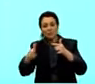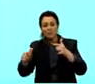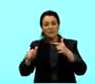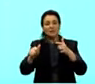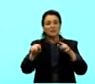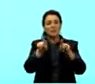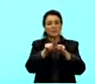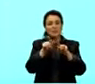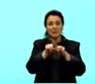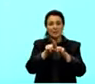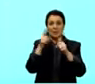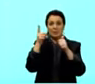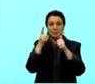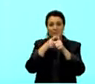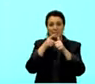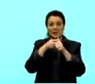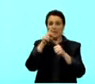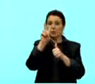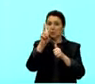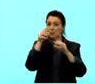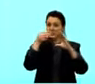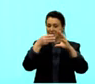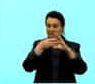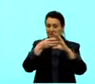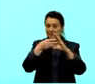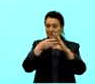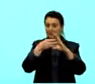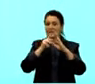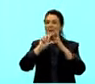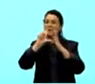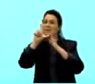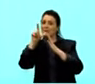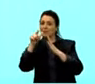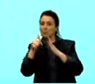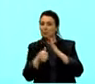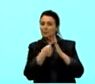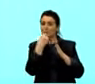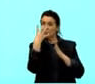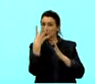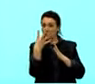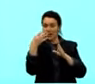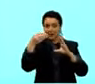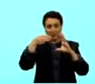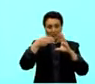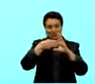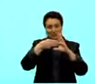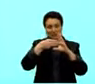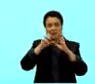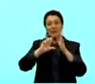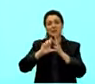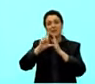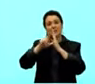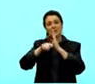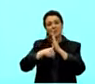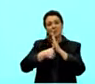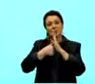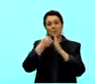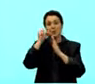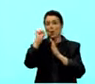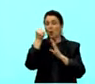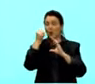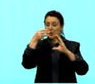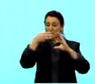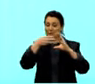primeira divisão, né, vai gerar 2 células, depois 4 células, depois